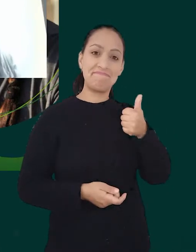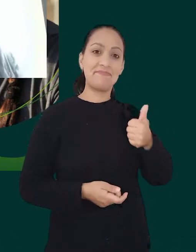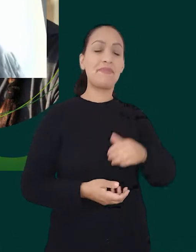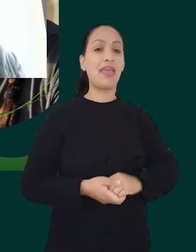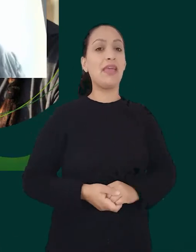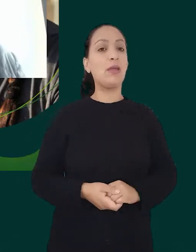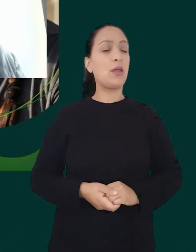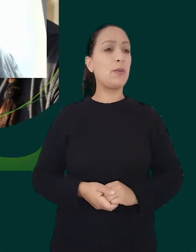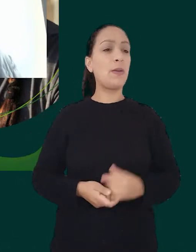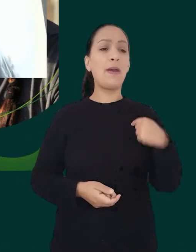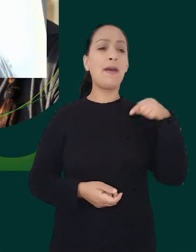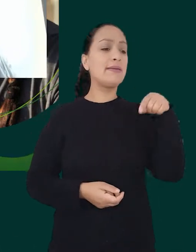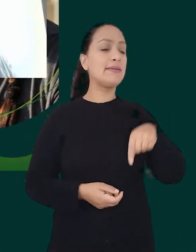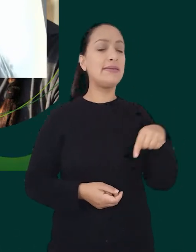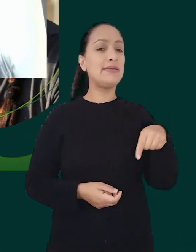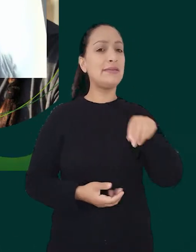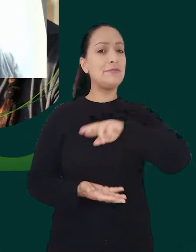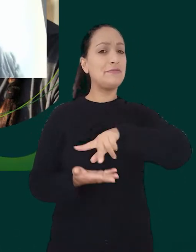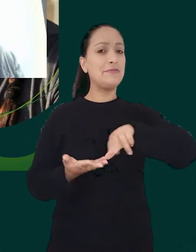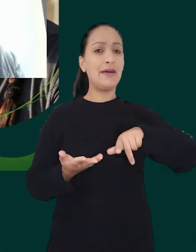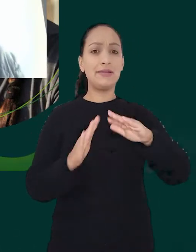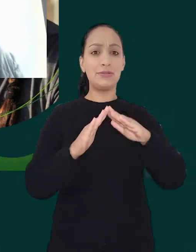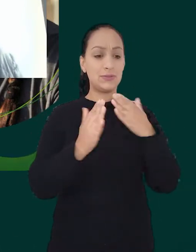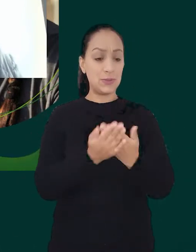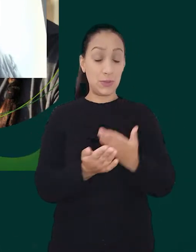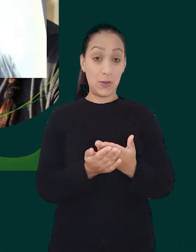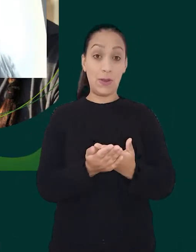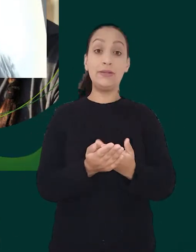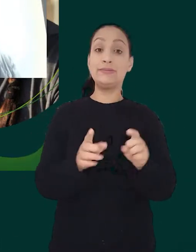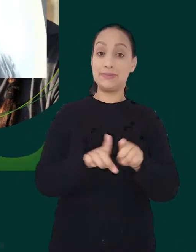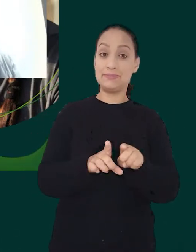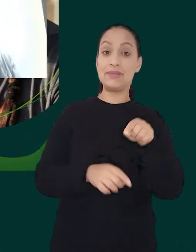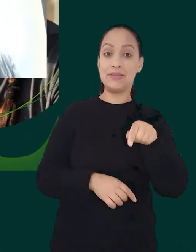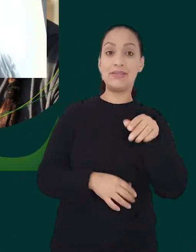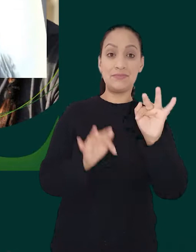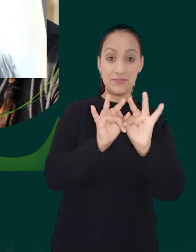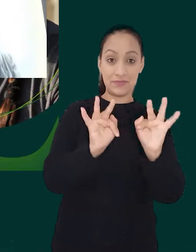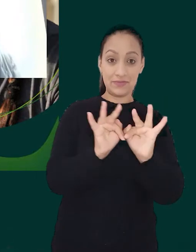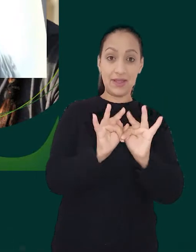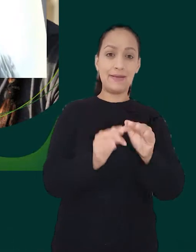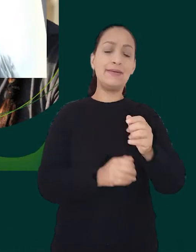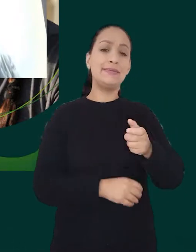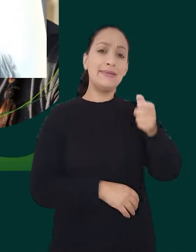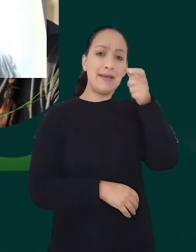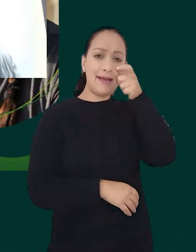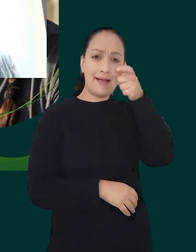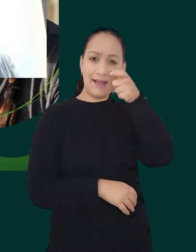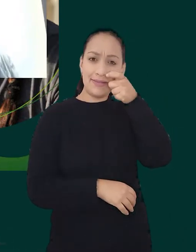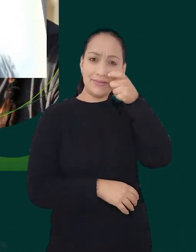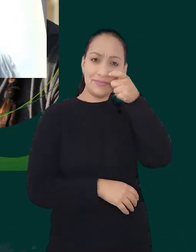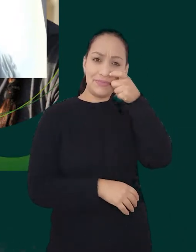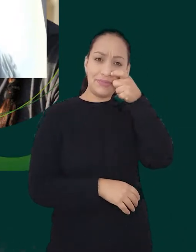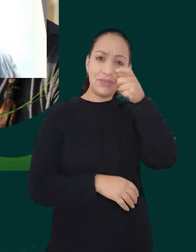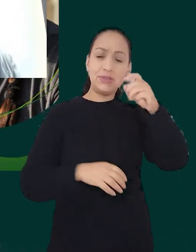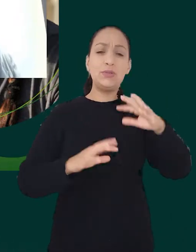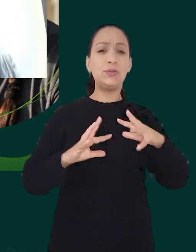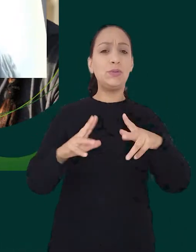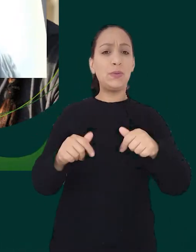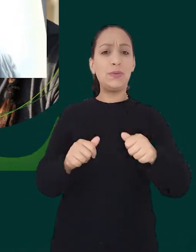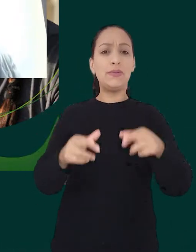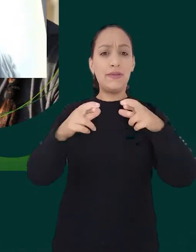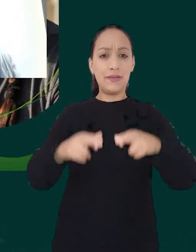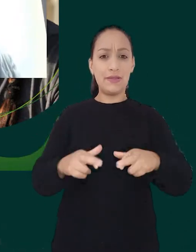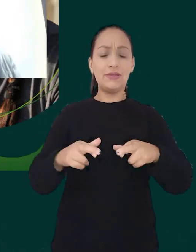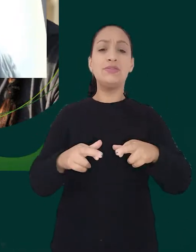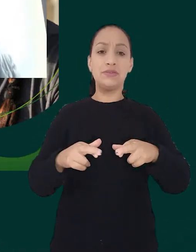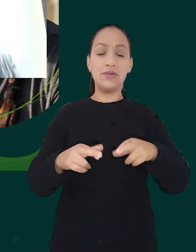Guilherme, estamos aqui com várias escolas, né? A Escola de Aplicação está te assistindo, né? Toda a região